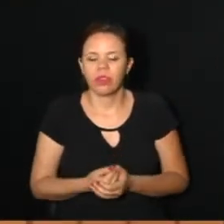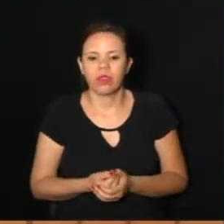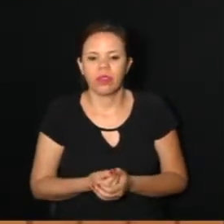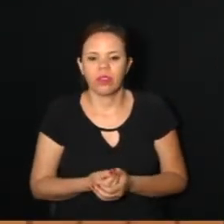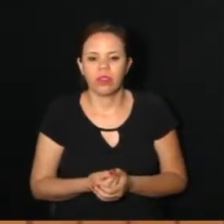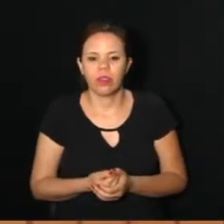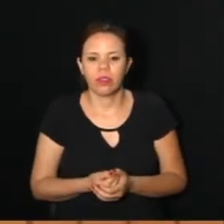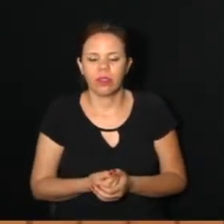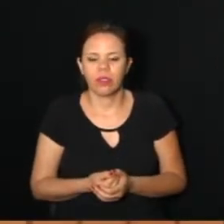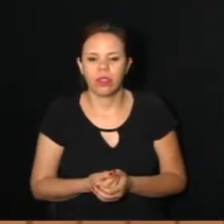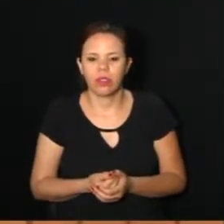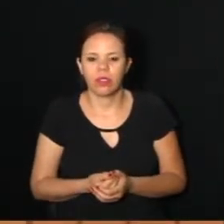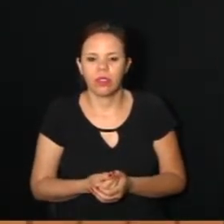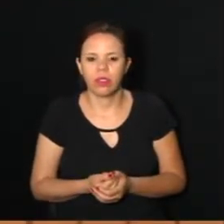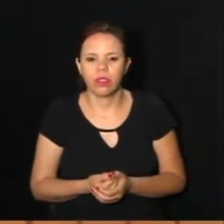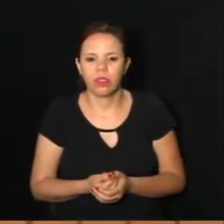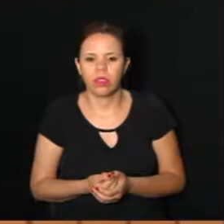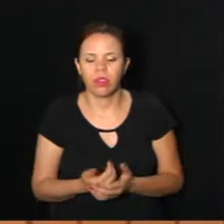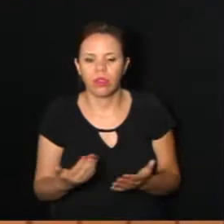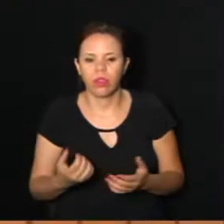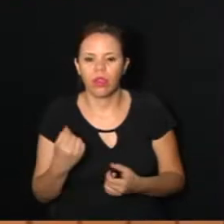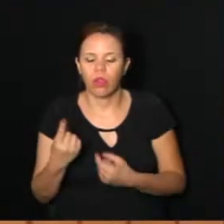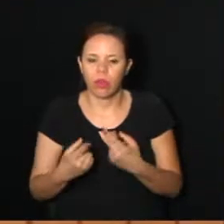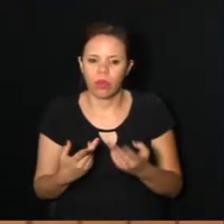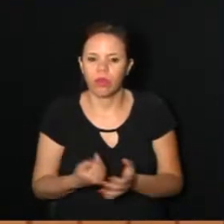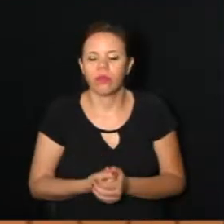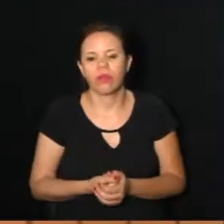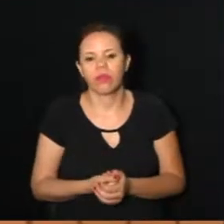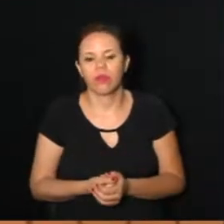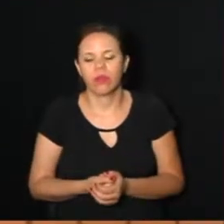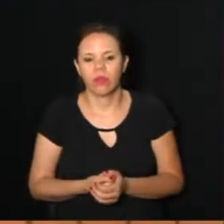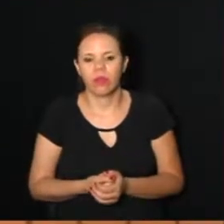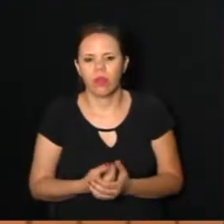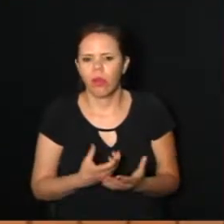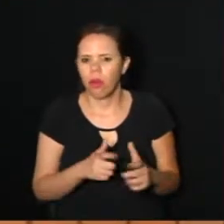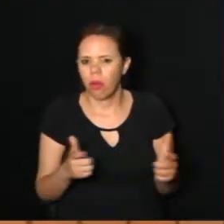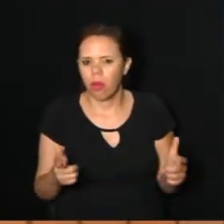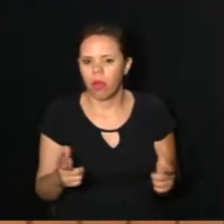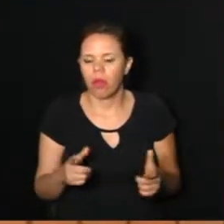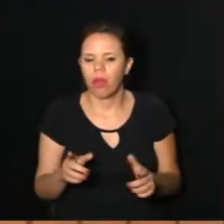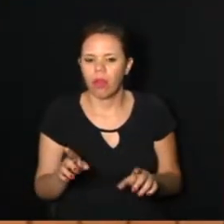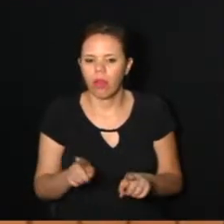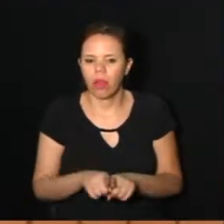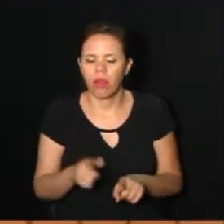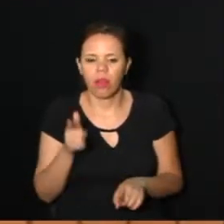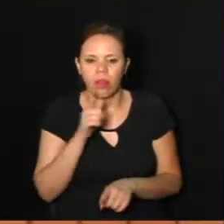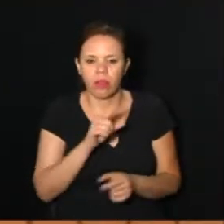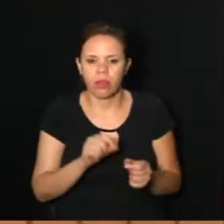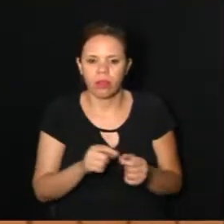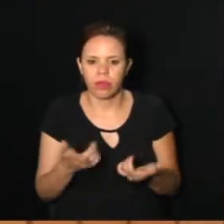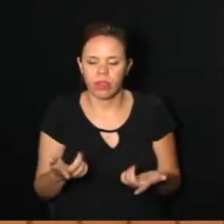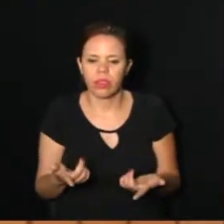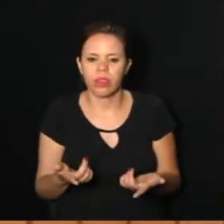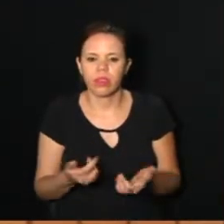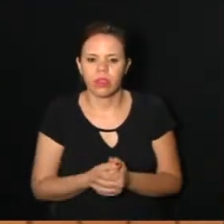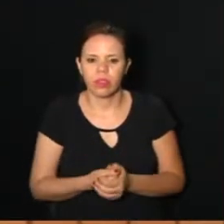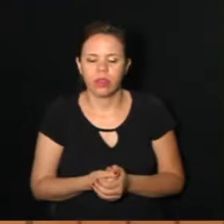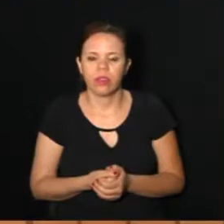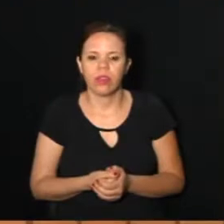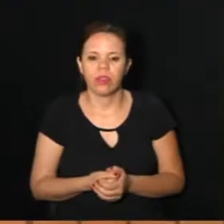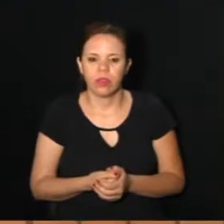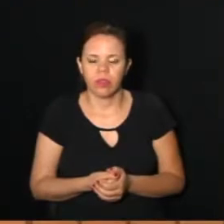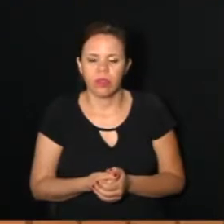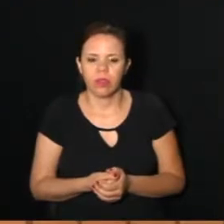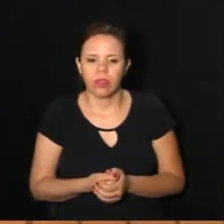derruba a situação. Então, alguns não, uma boa parte ainda nós conseguimos e fizemos manualmente.